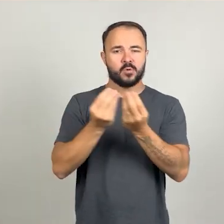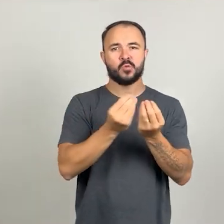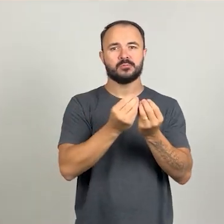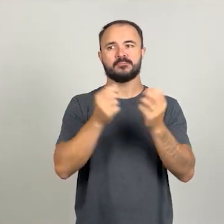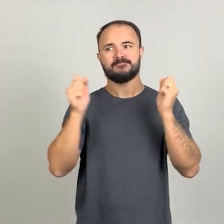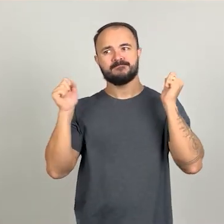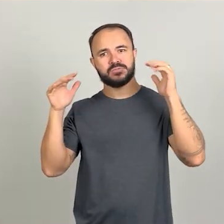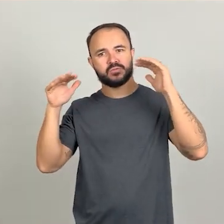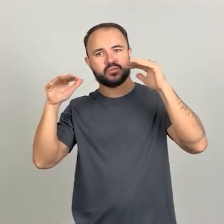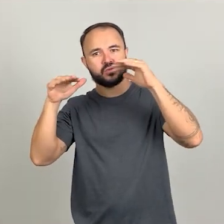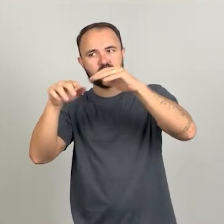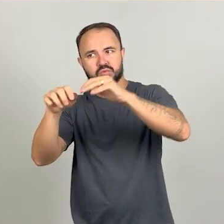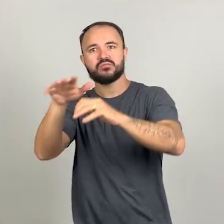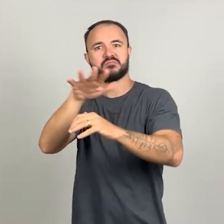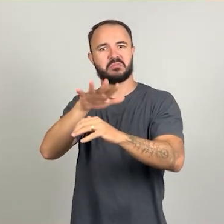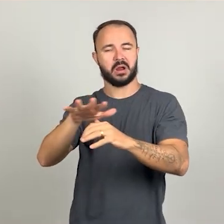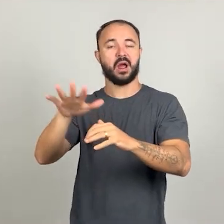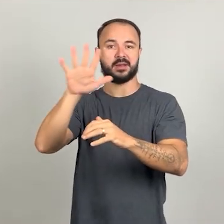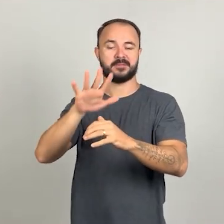na década de